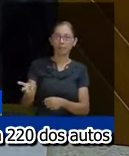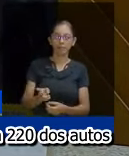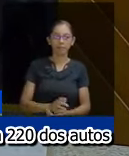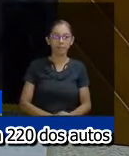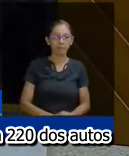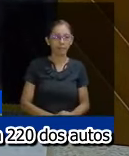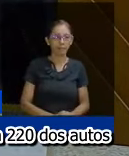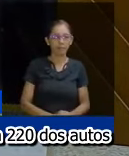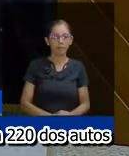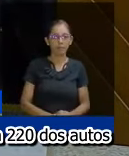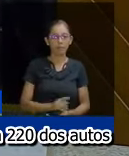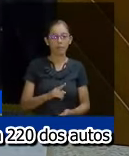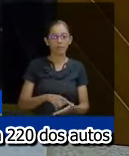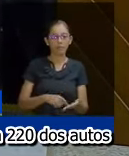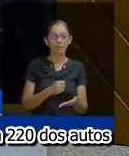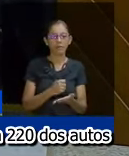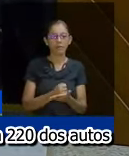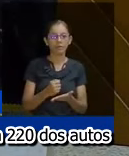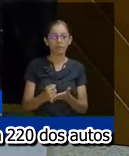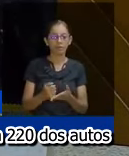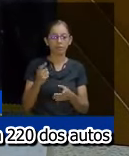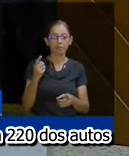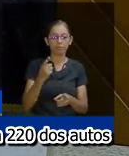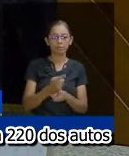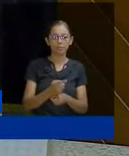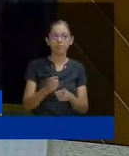Esse documento pode ser encontrado no ID